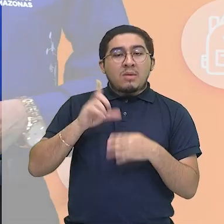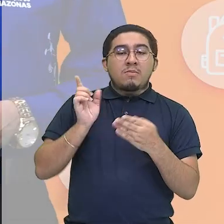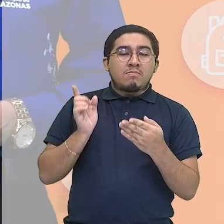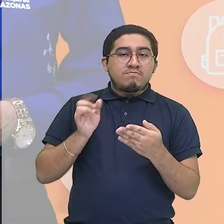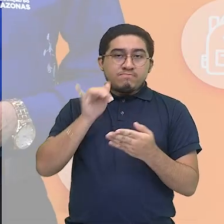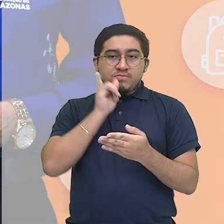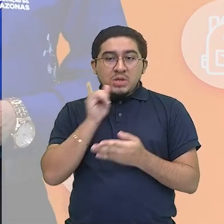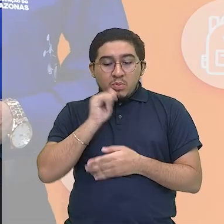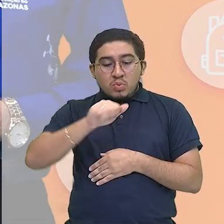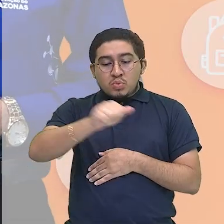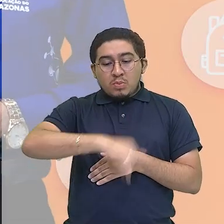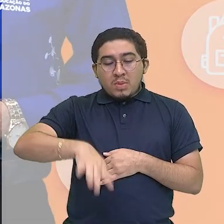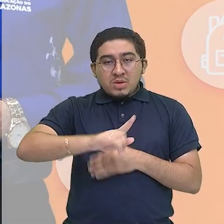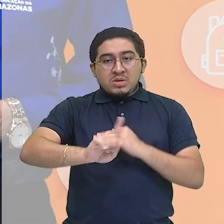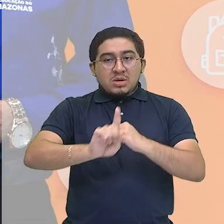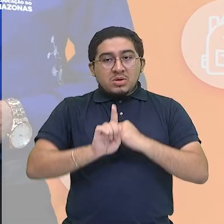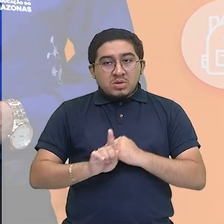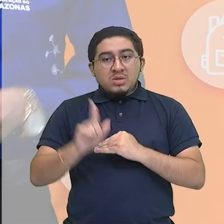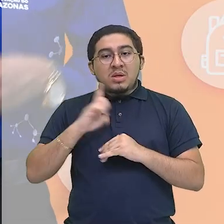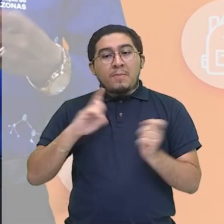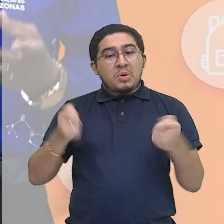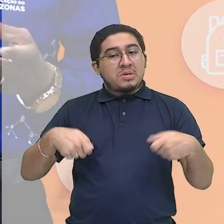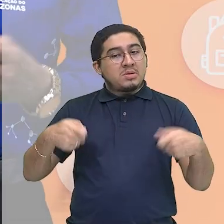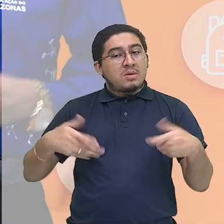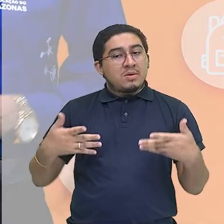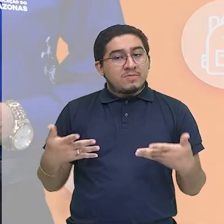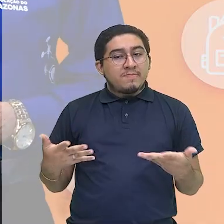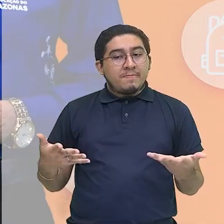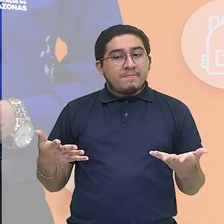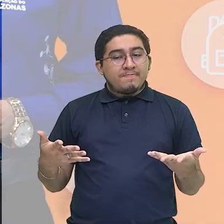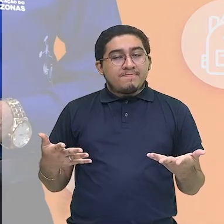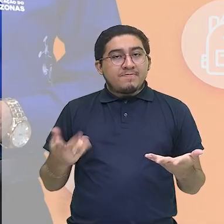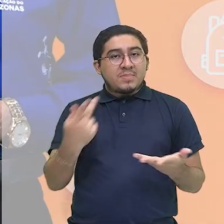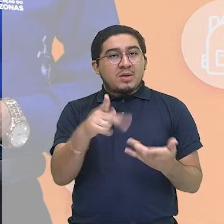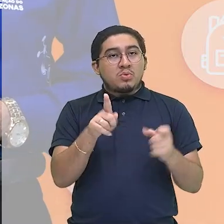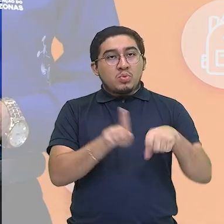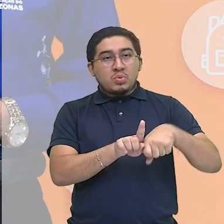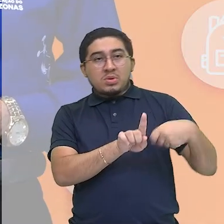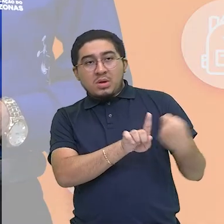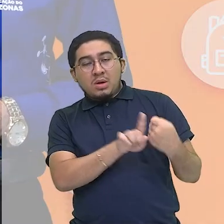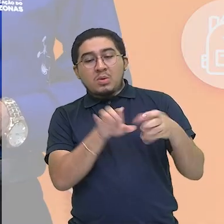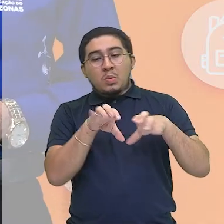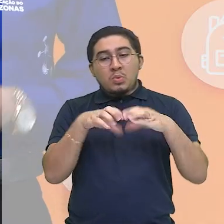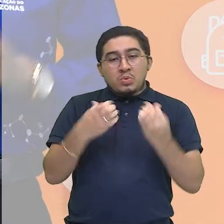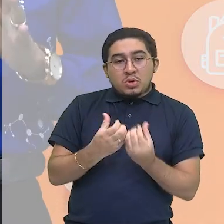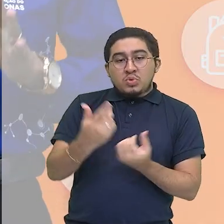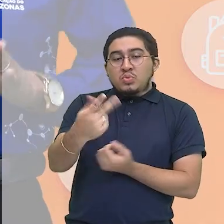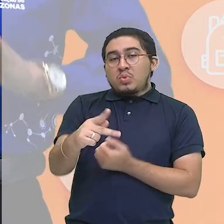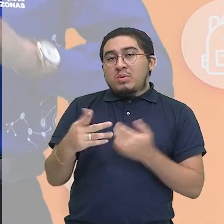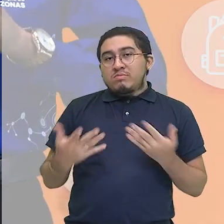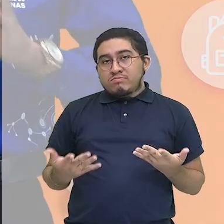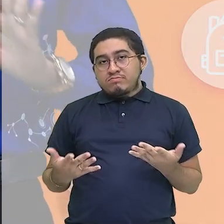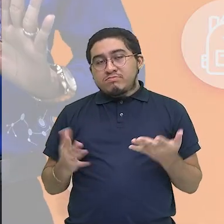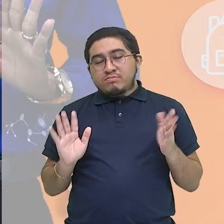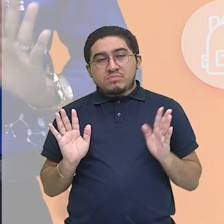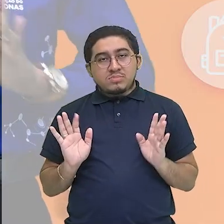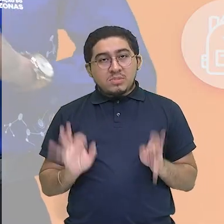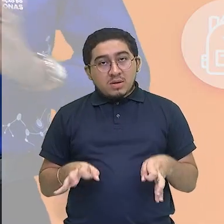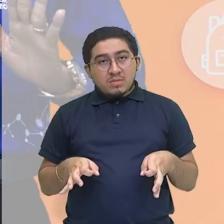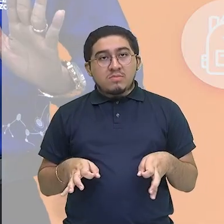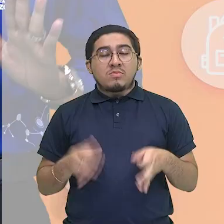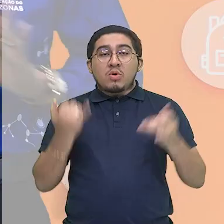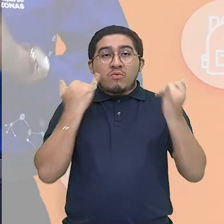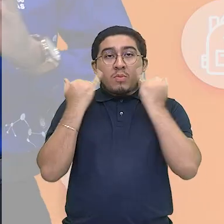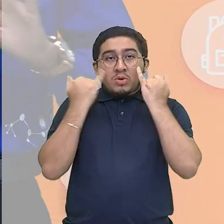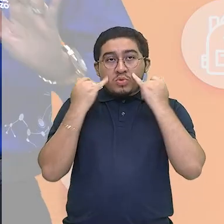exemplo, no atendimento de uma necessidade aí na sua sociedade, na sua comunidade. Então, pronto. Dados sociais